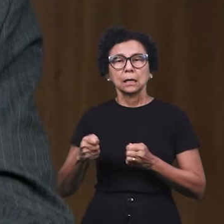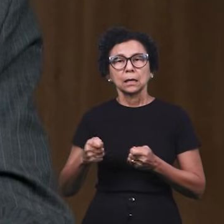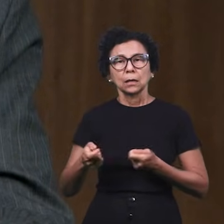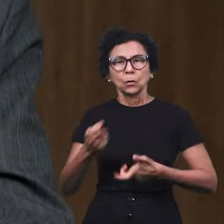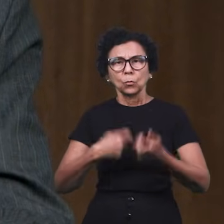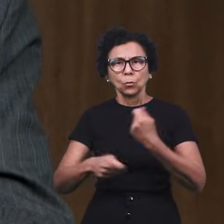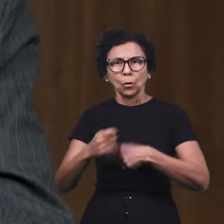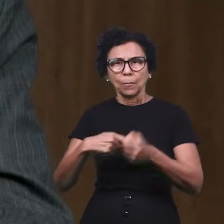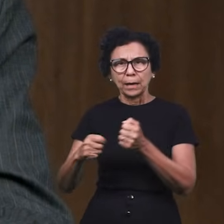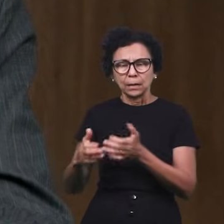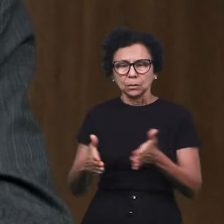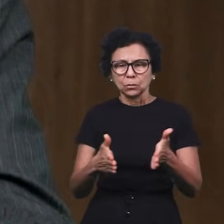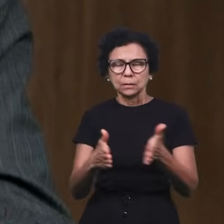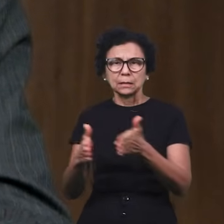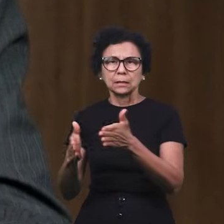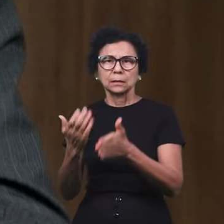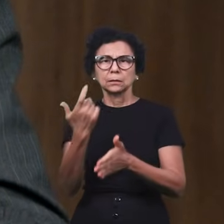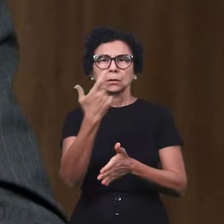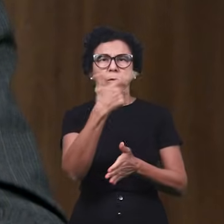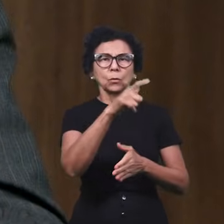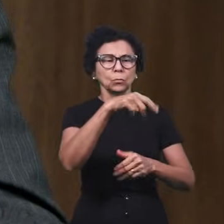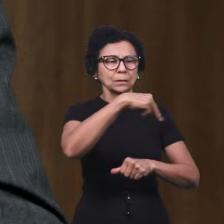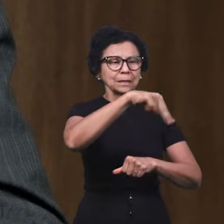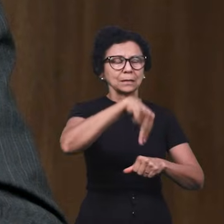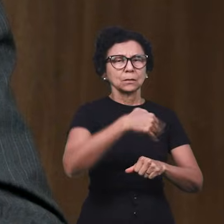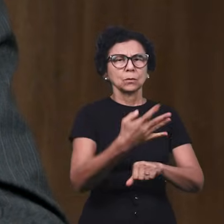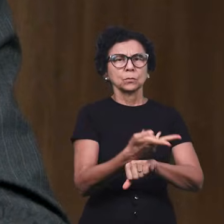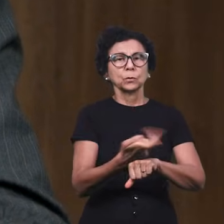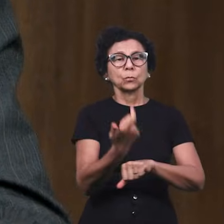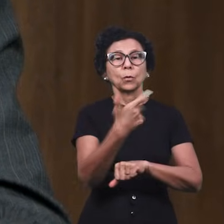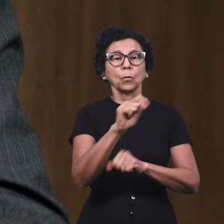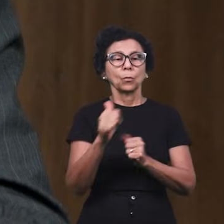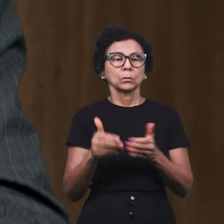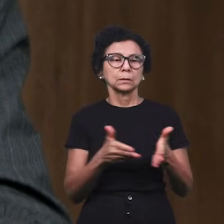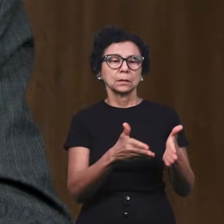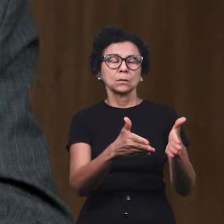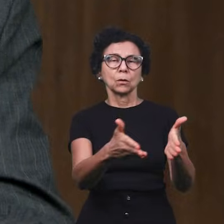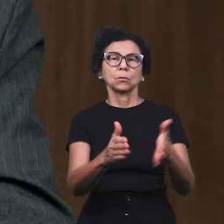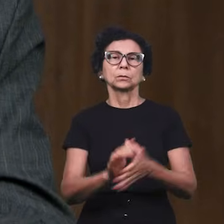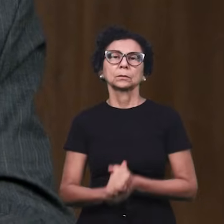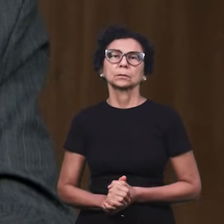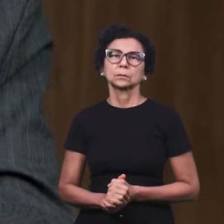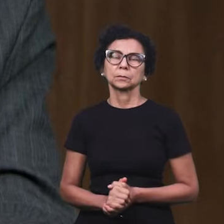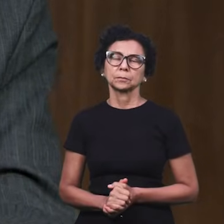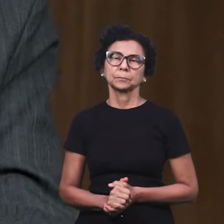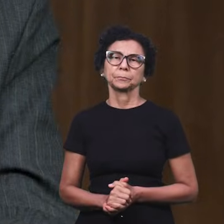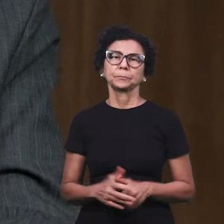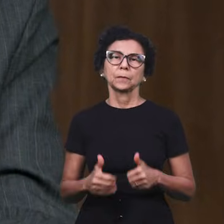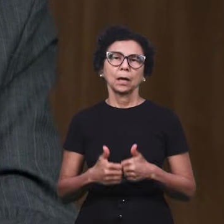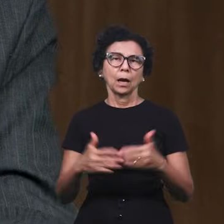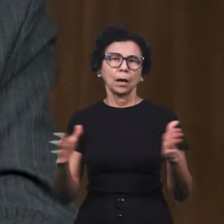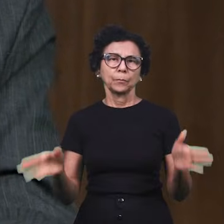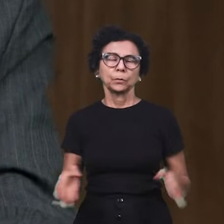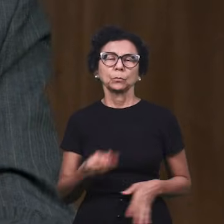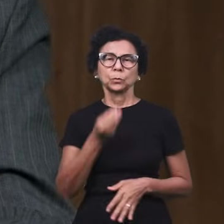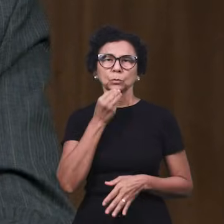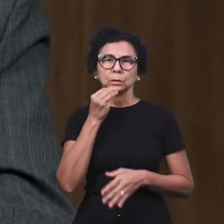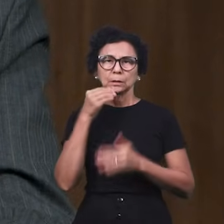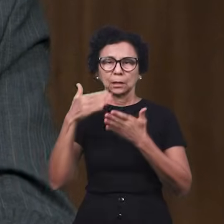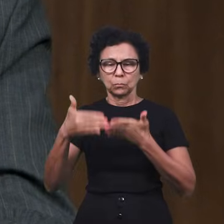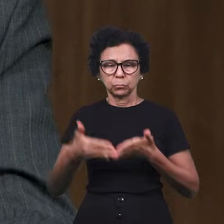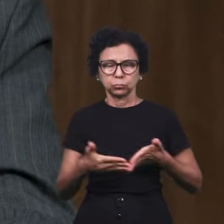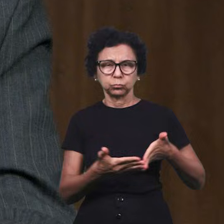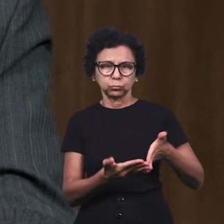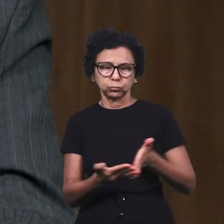outras nações buscassem novas rotas, abrindo espaço para as grandes navegações, não é? Exatamente. Nós